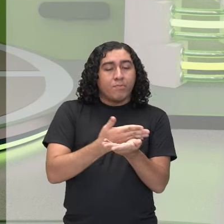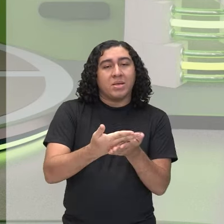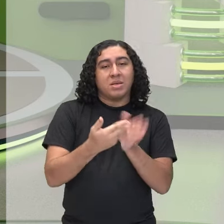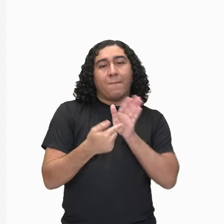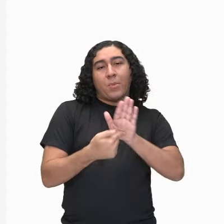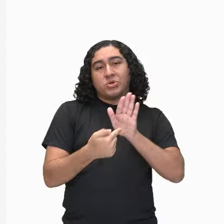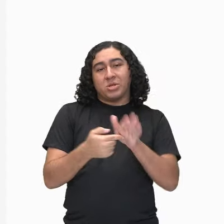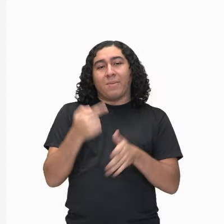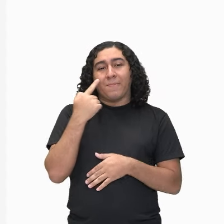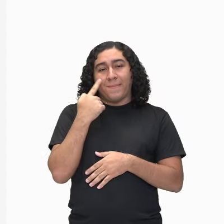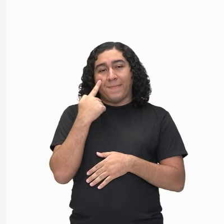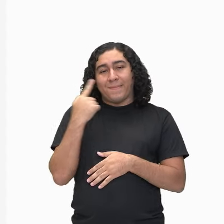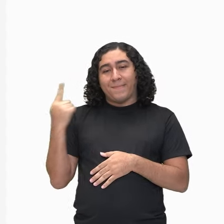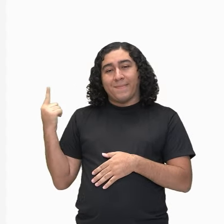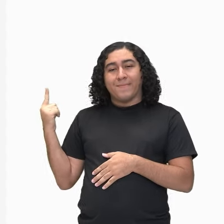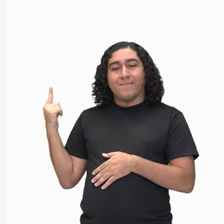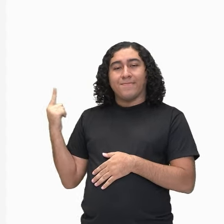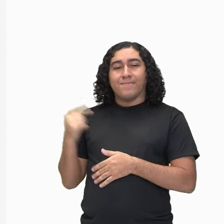agora.